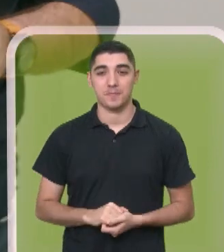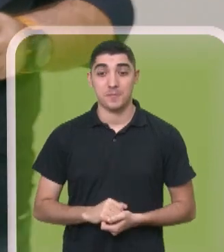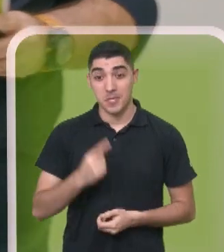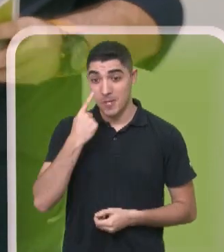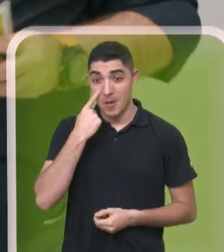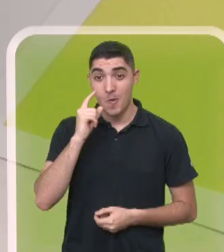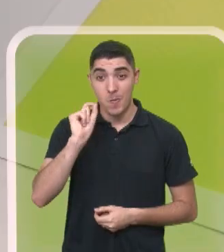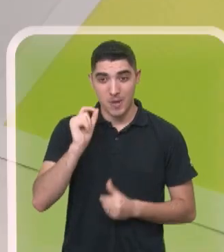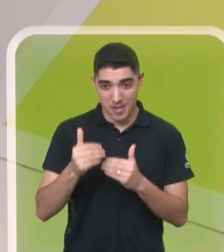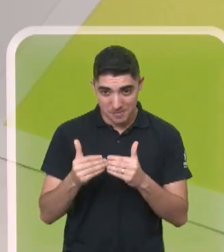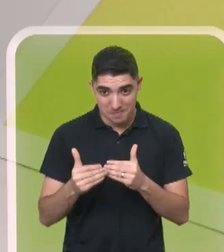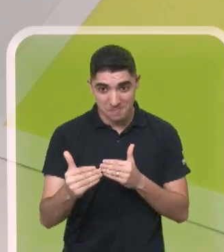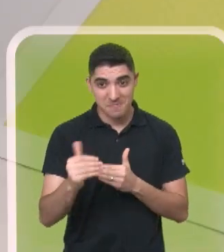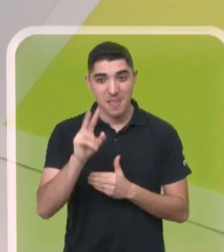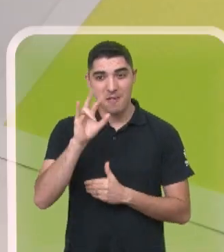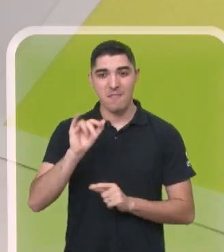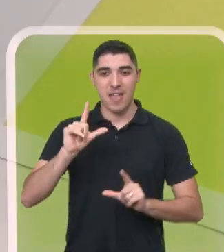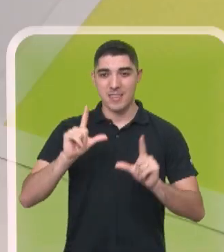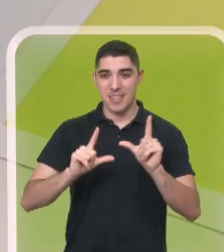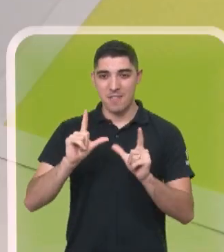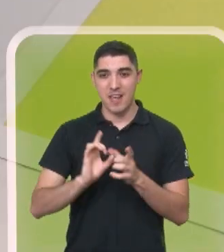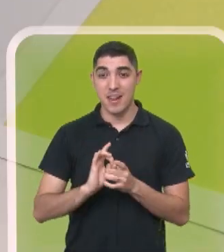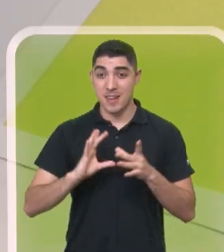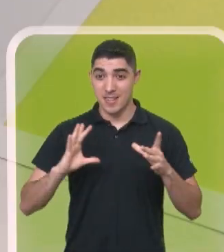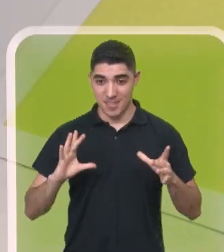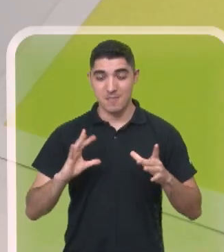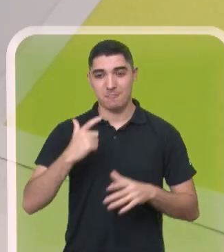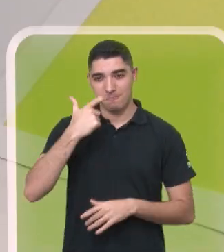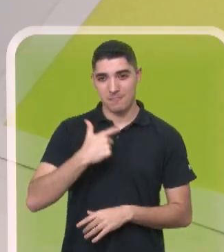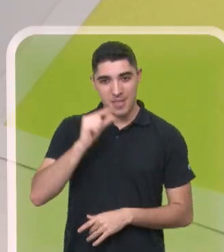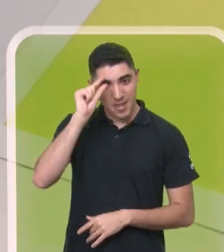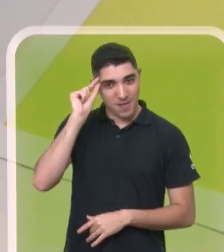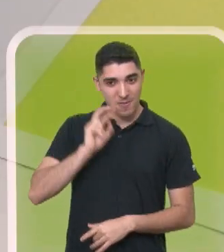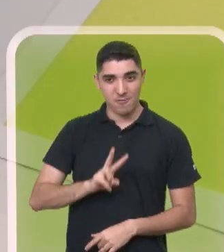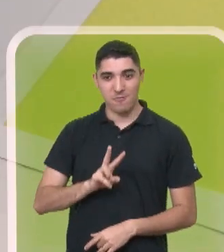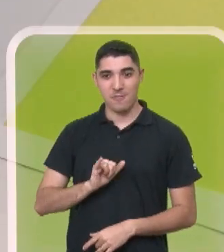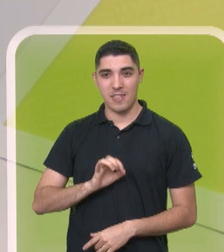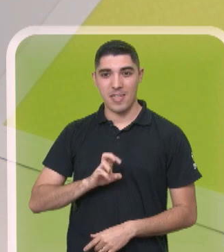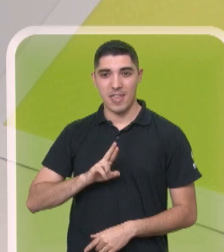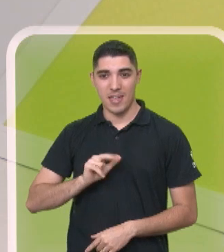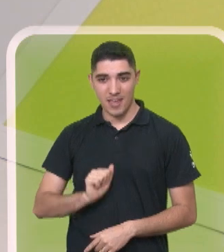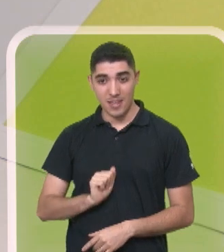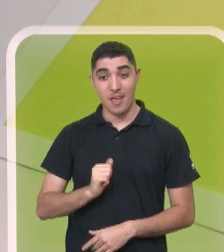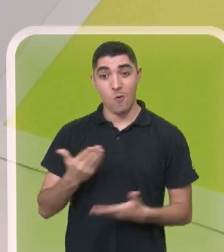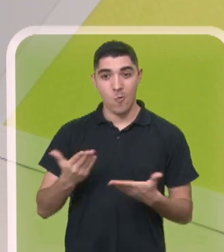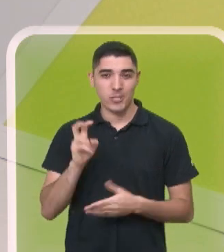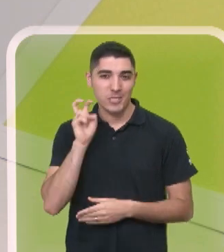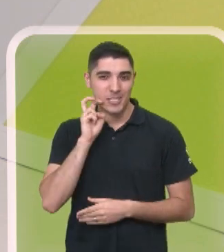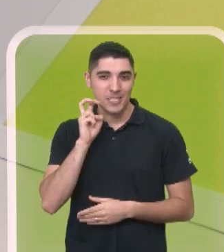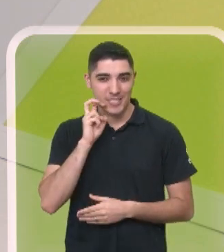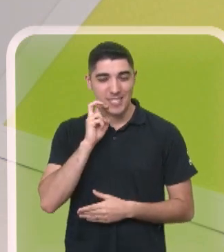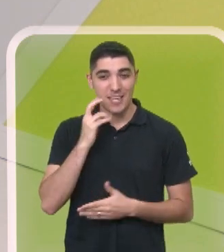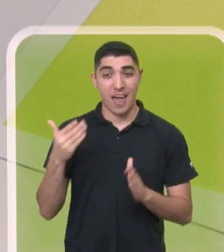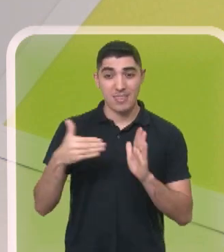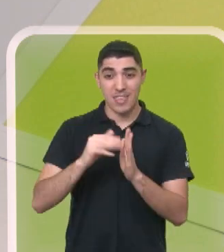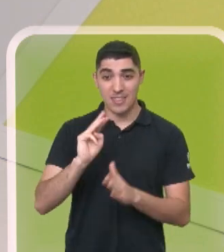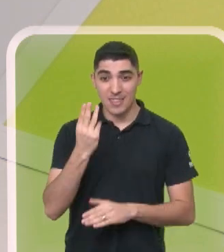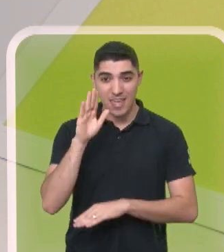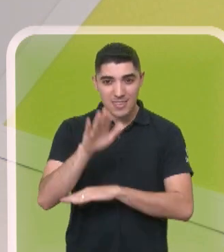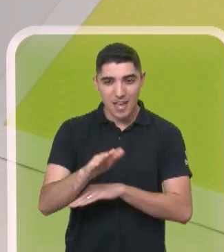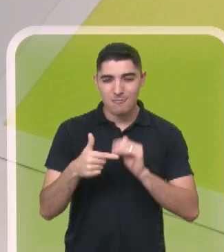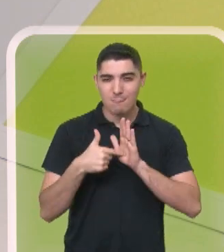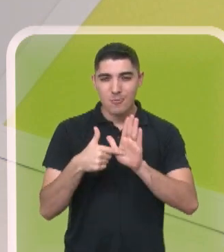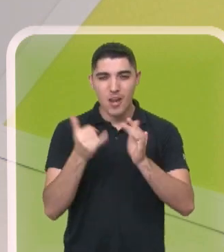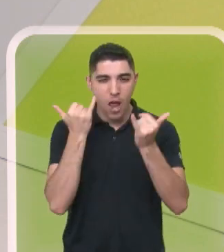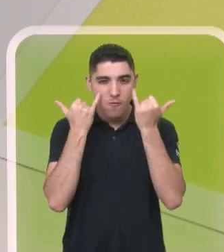youtube.com/camarasjc. E olha, em breve, em TV aberta, eu sou o Vieira Júnior, vou com vocês nesta quinta-feira até as 3 da tarde, trazendo